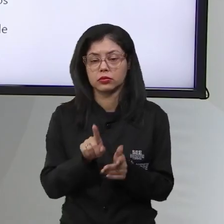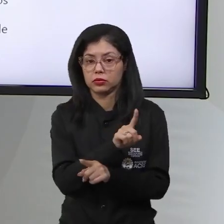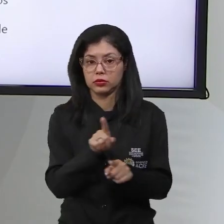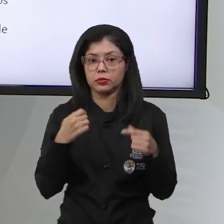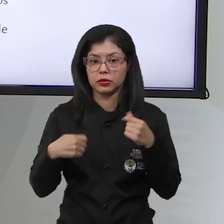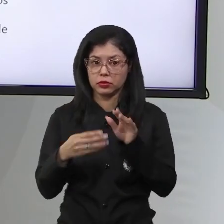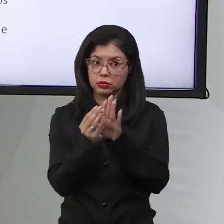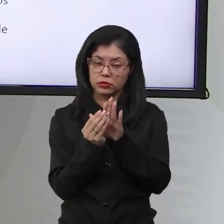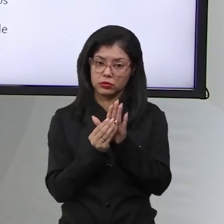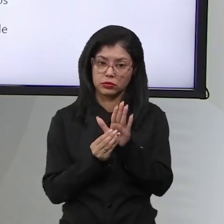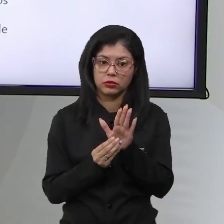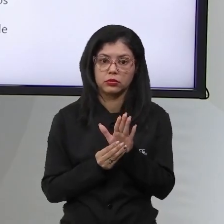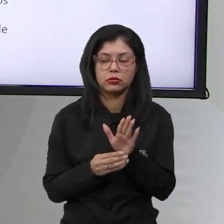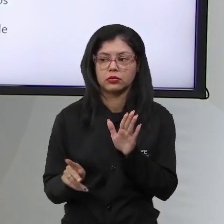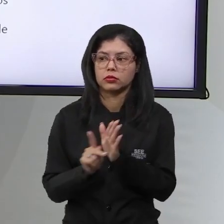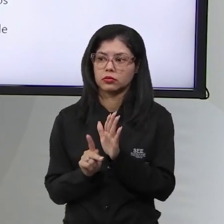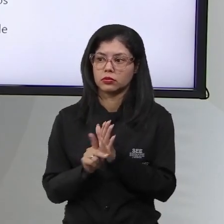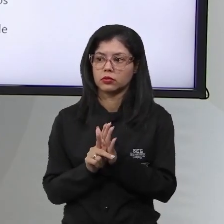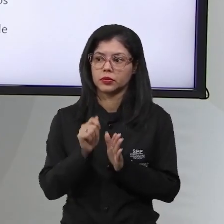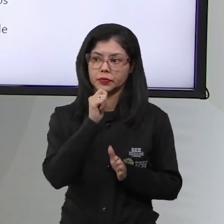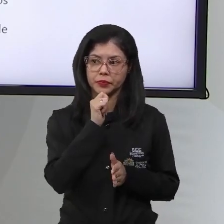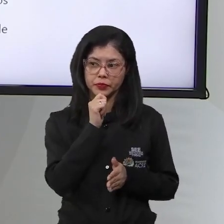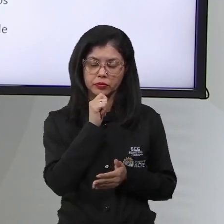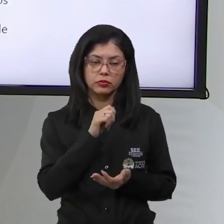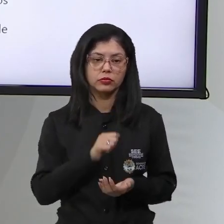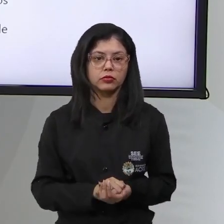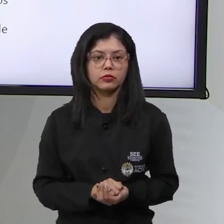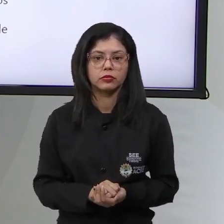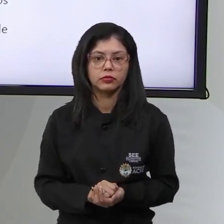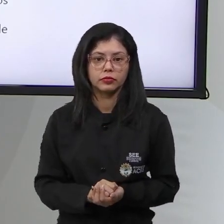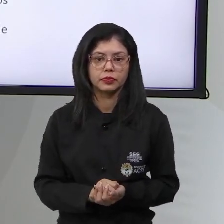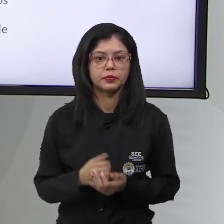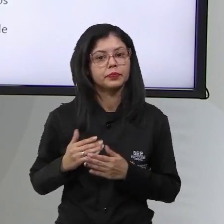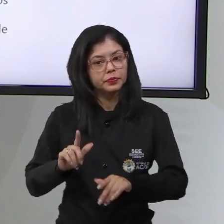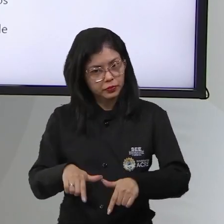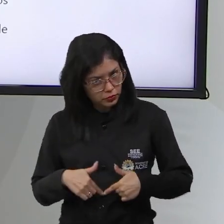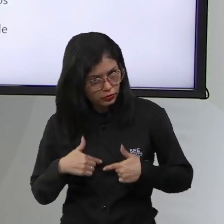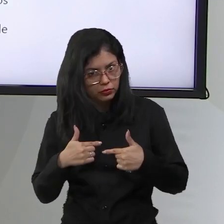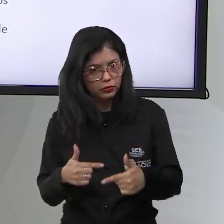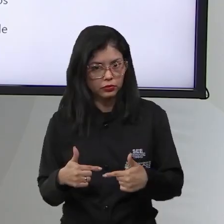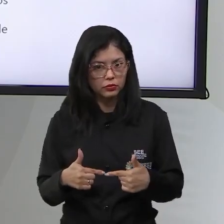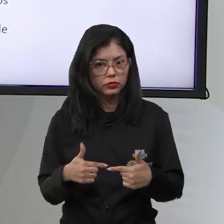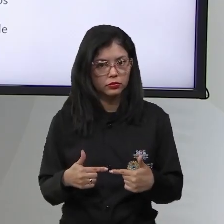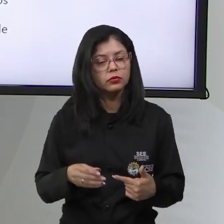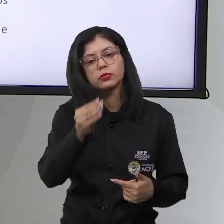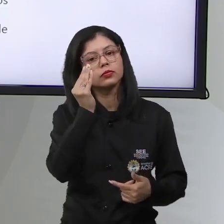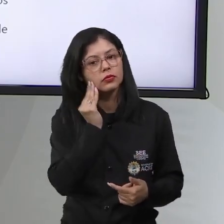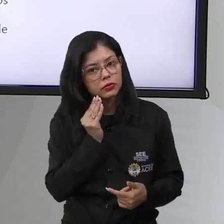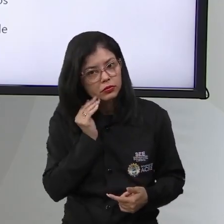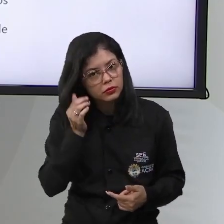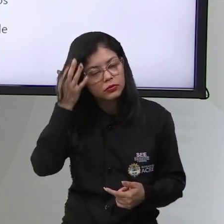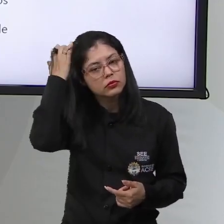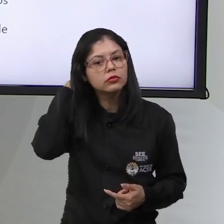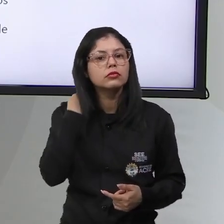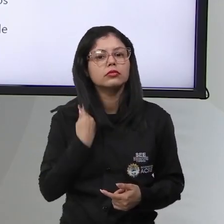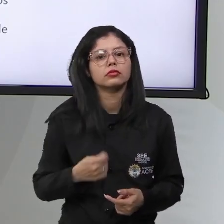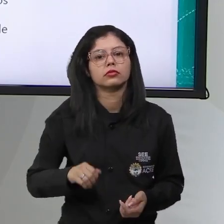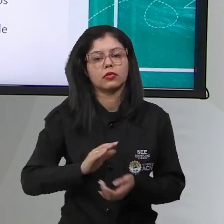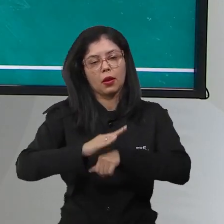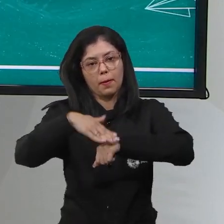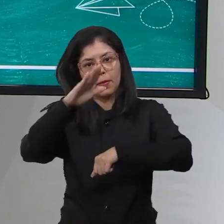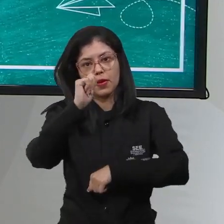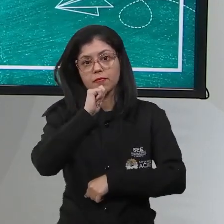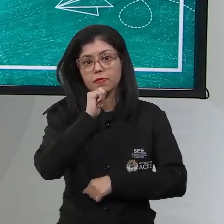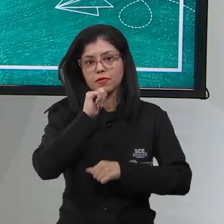preciso de dados justamente para enfrentar ou tentar reverter com o máximo